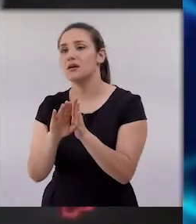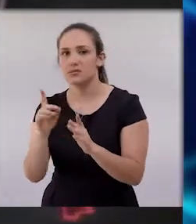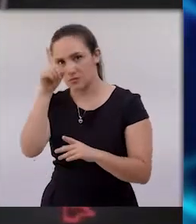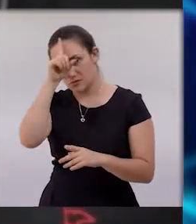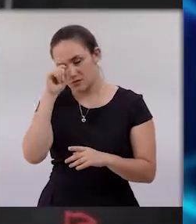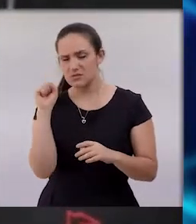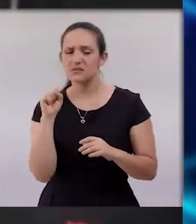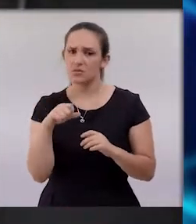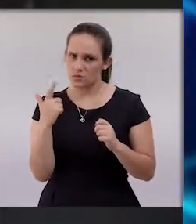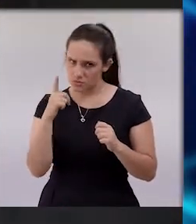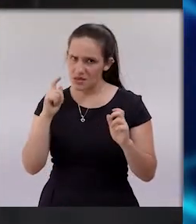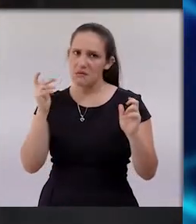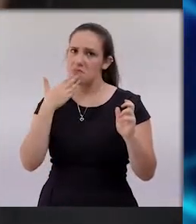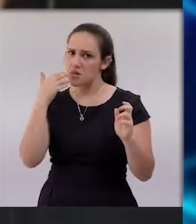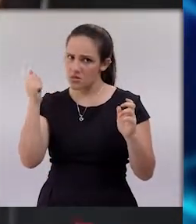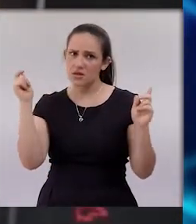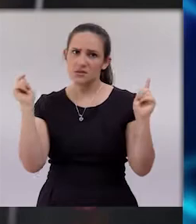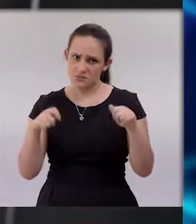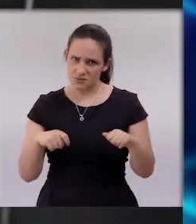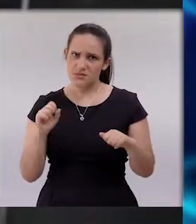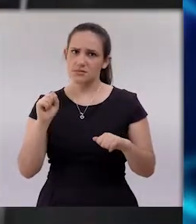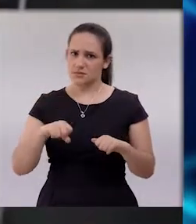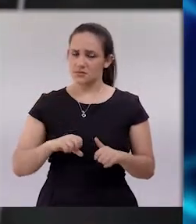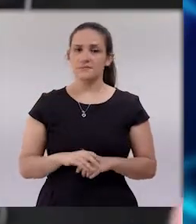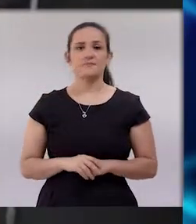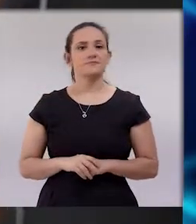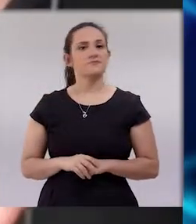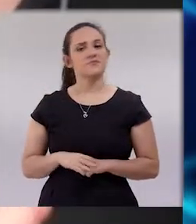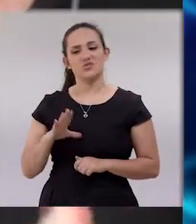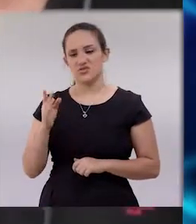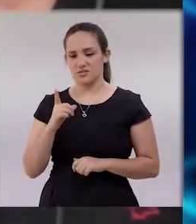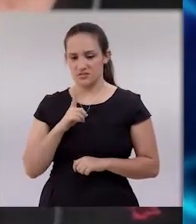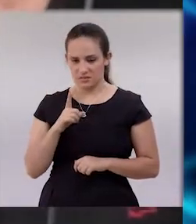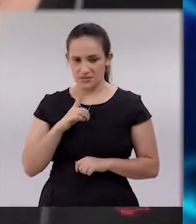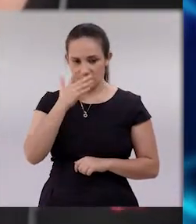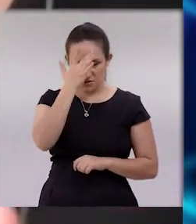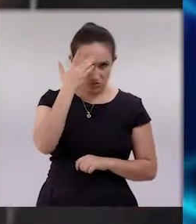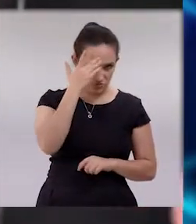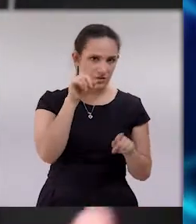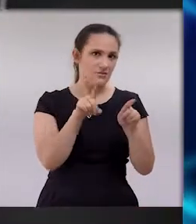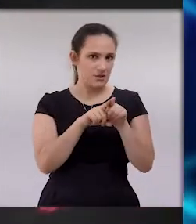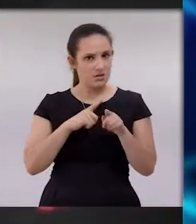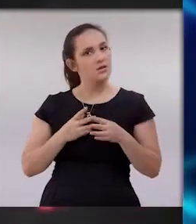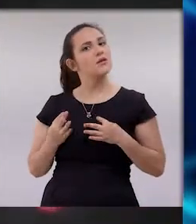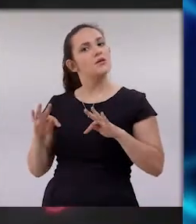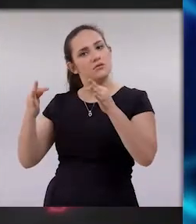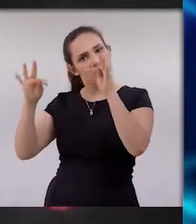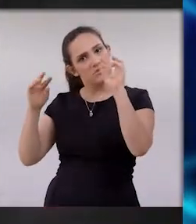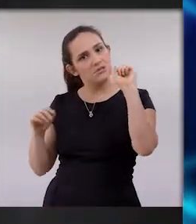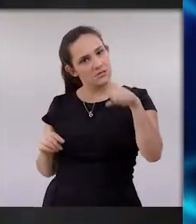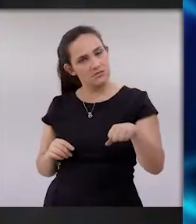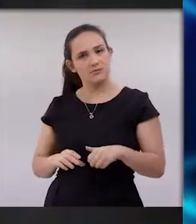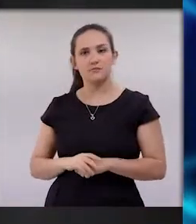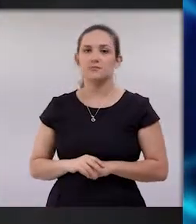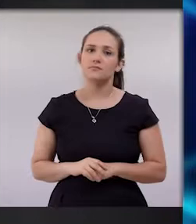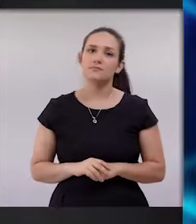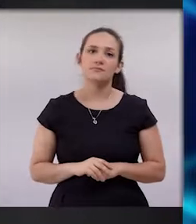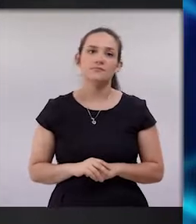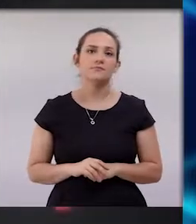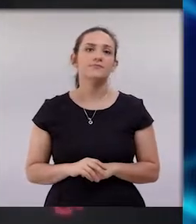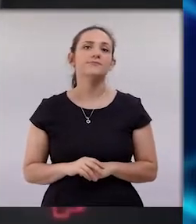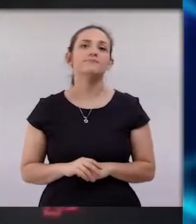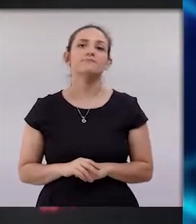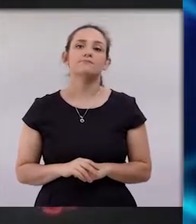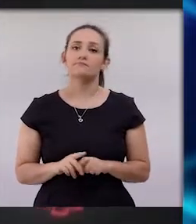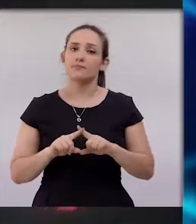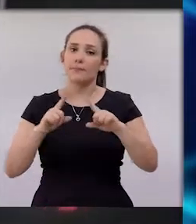melhorar a eficiência, a gente já tem recursos para isso, tanto recursos humanos como tecnológicos. Agora, a gente